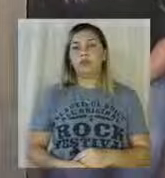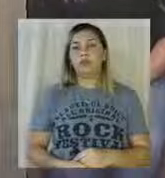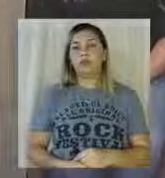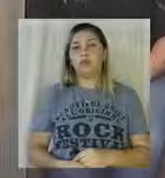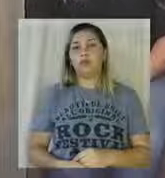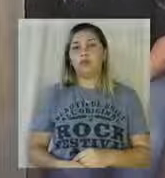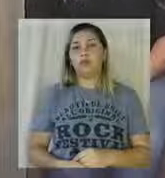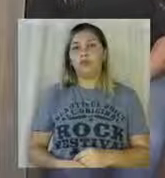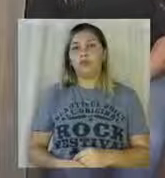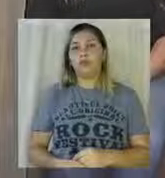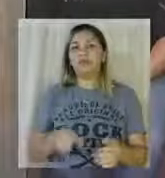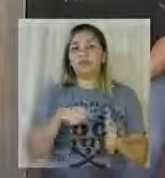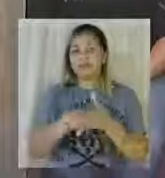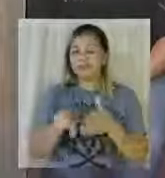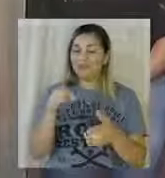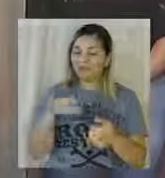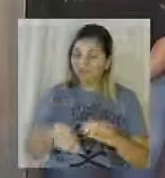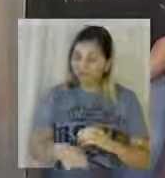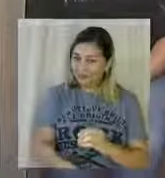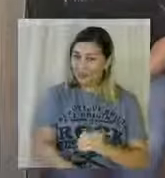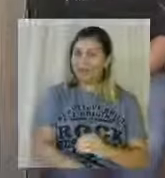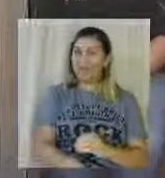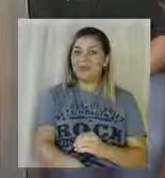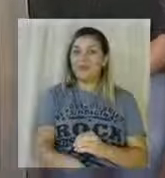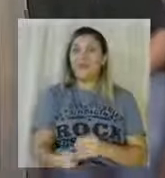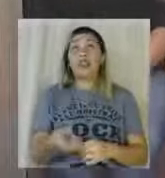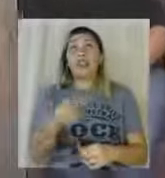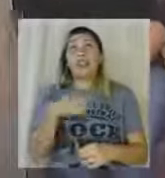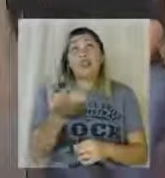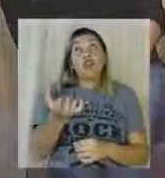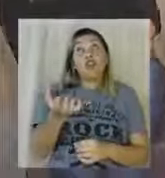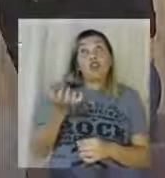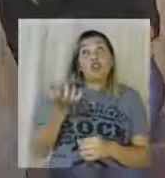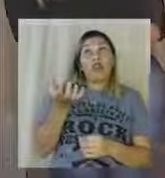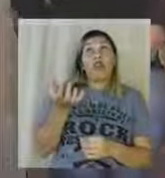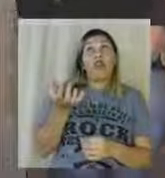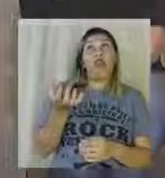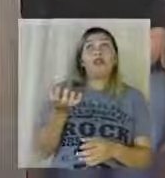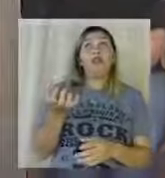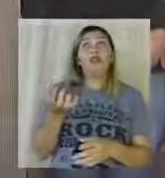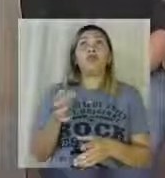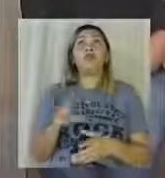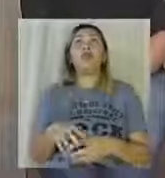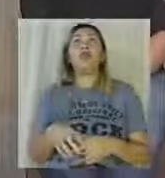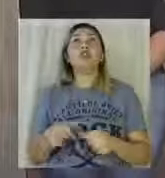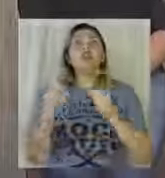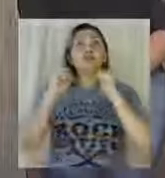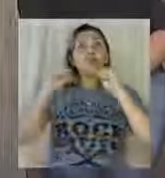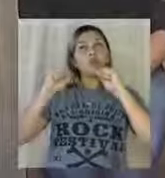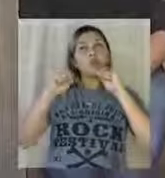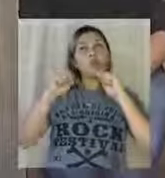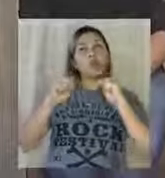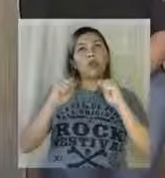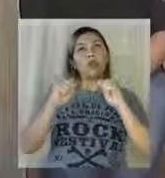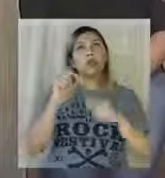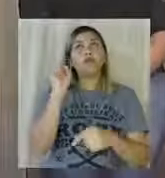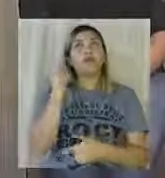A pergunta foi profunda. Eu quero muito e torço. Com o